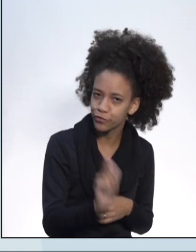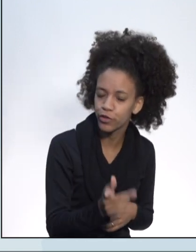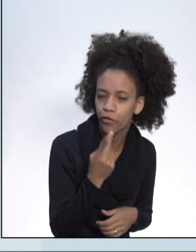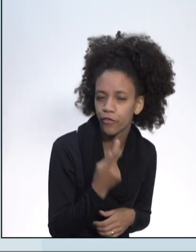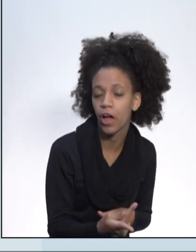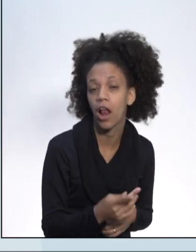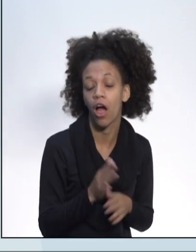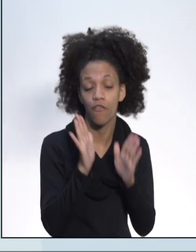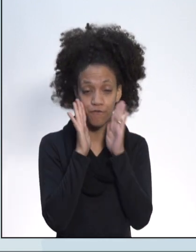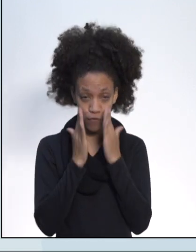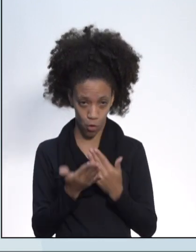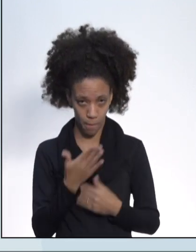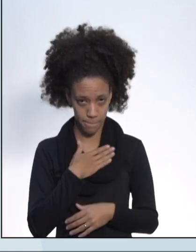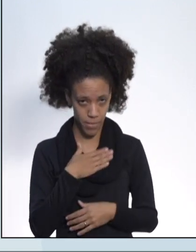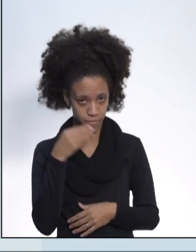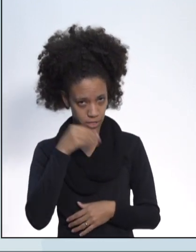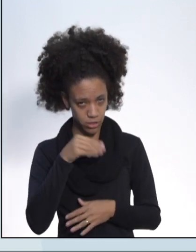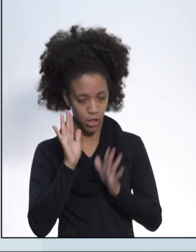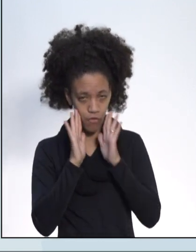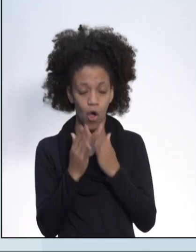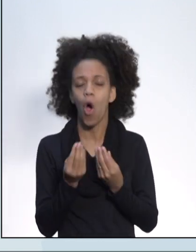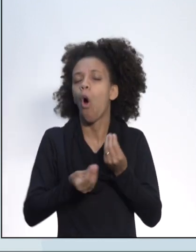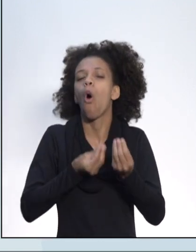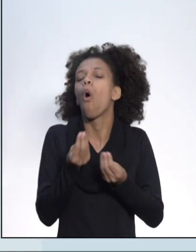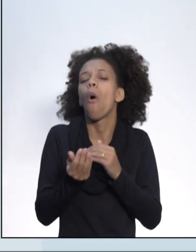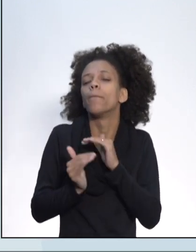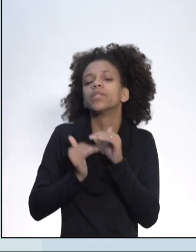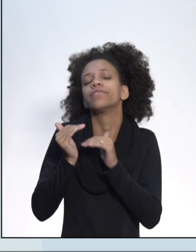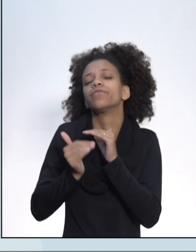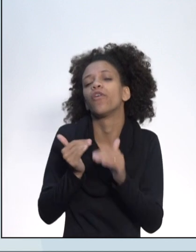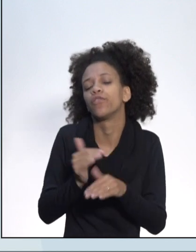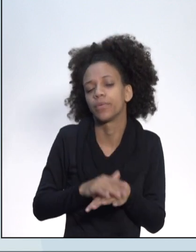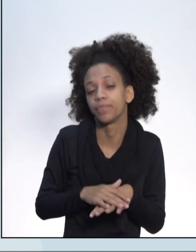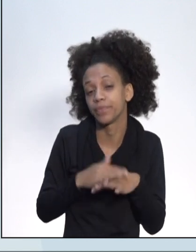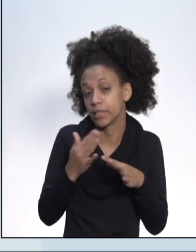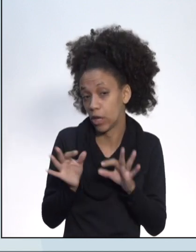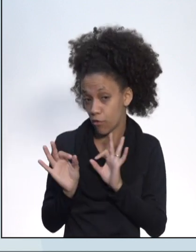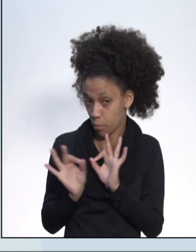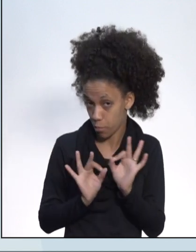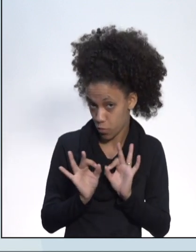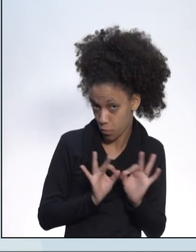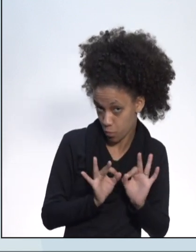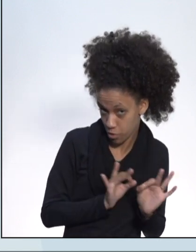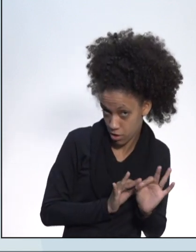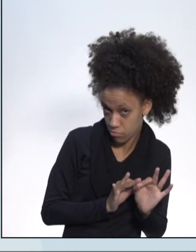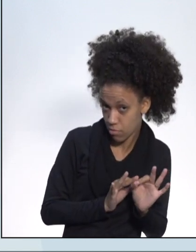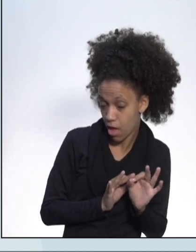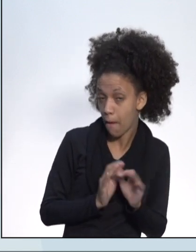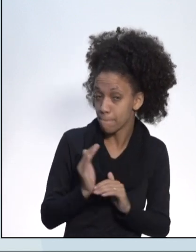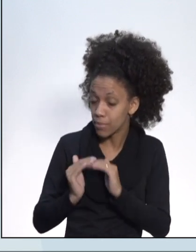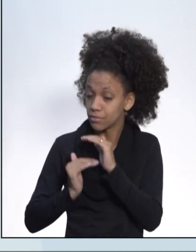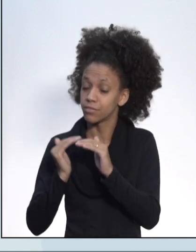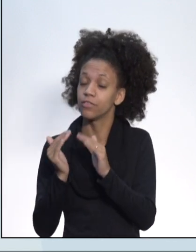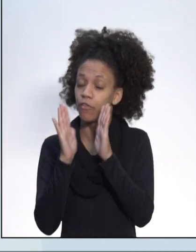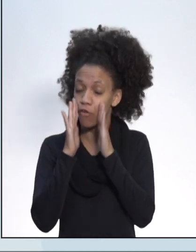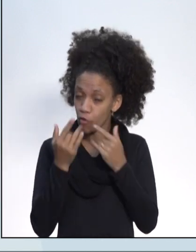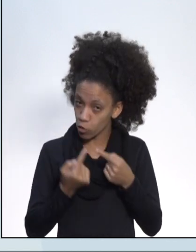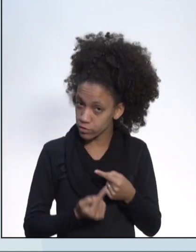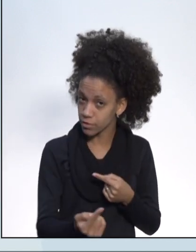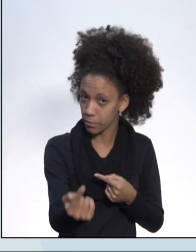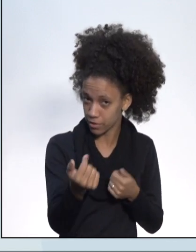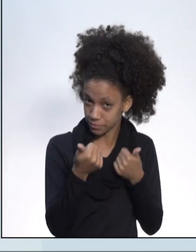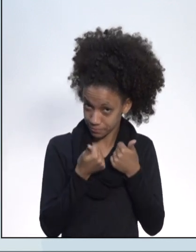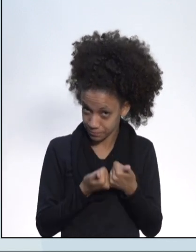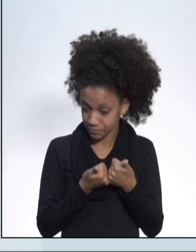Minha fragilidade é foco. Como que eu vou desenvolver isso? Aí eu fiz um plano para desenvolver o foco durante a semana. Então,